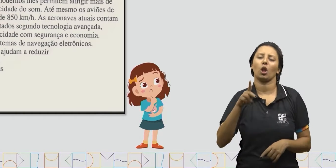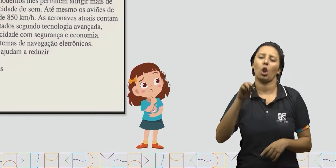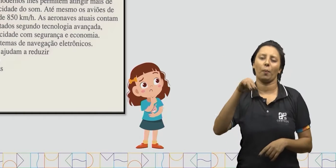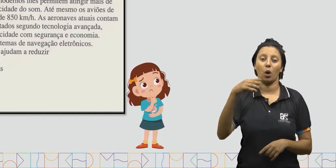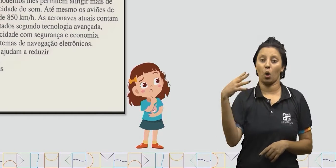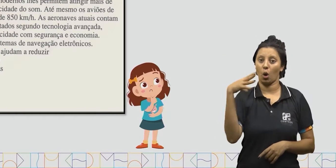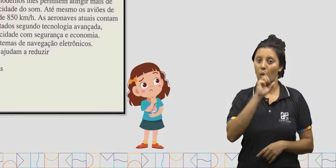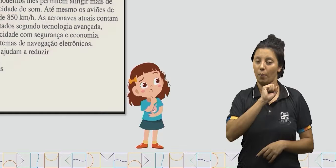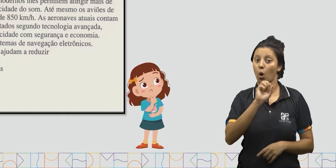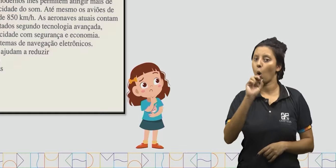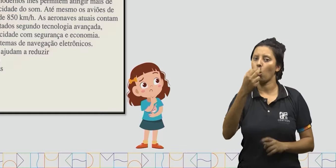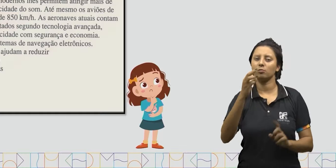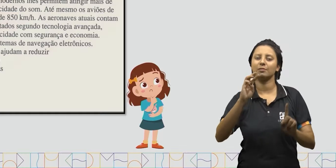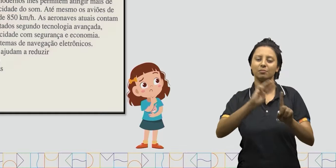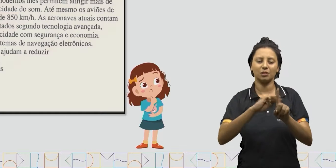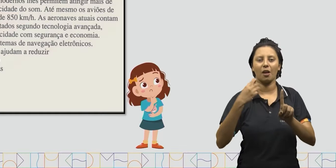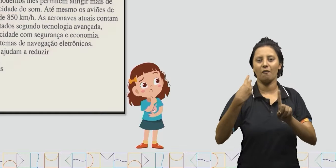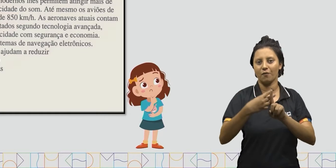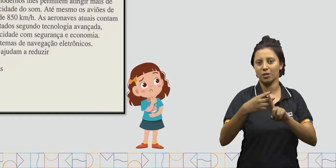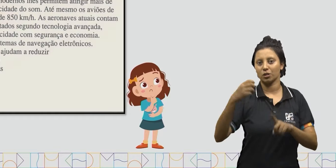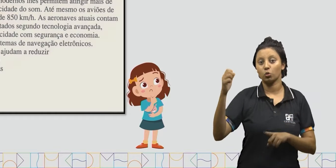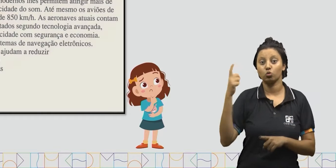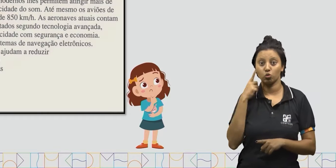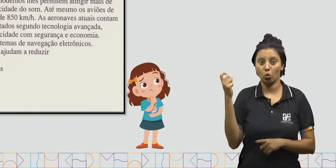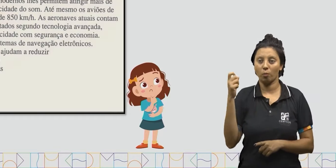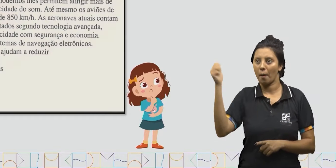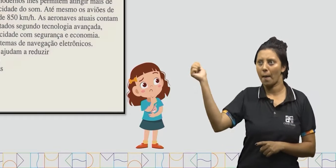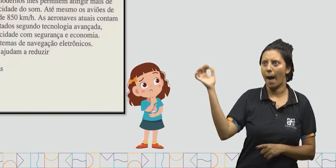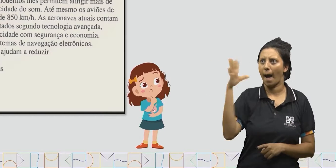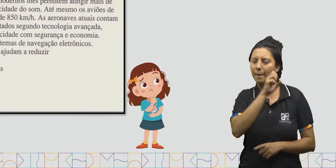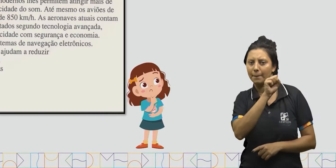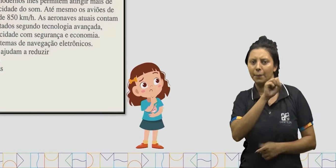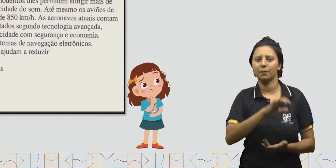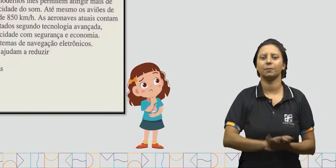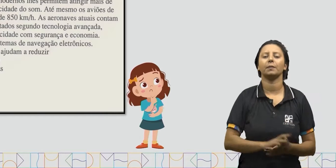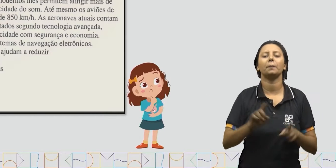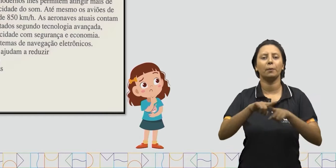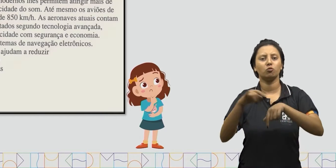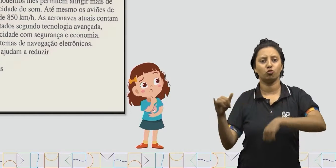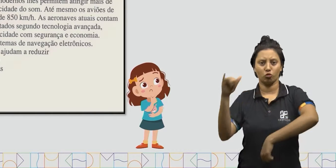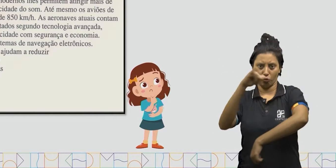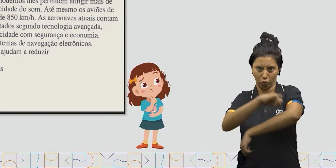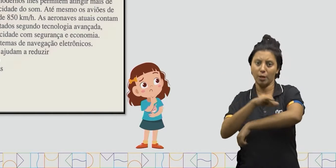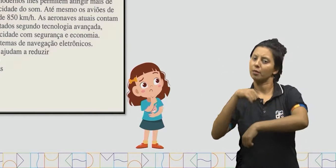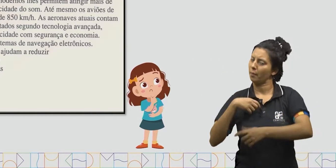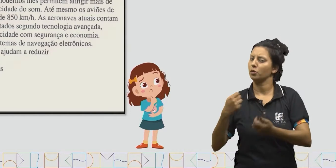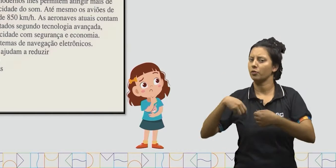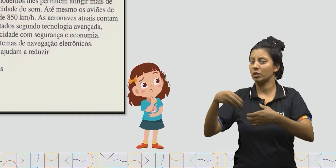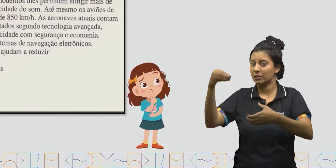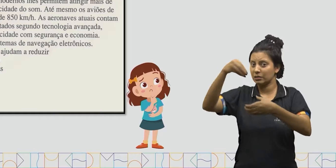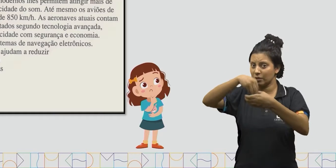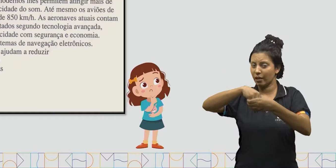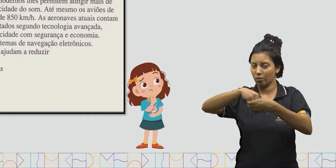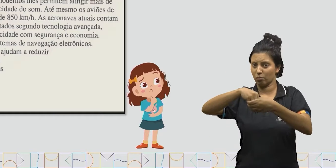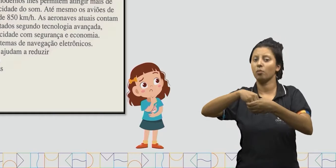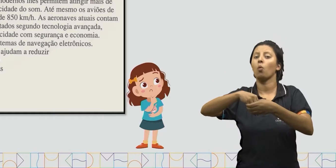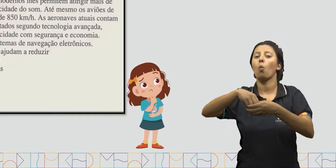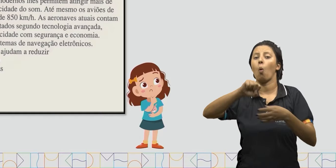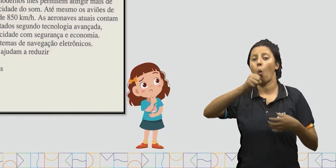ou 3 vezes a velocidade do som. Até mesmo os aviões de passageiros deslocam-se a mais